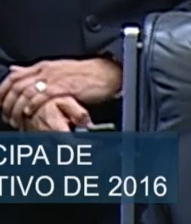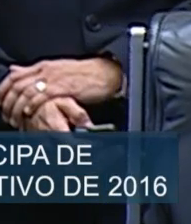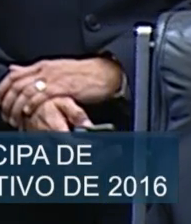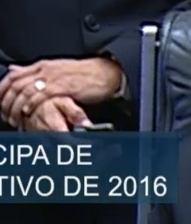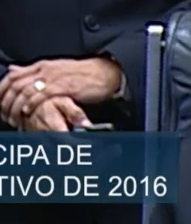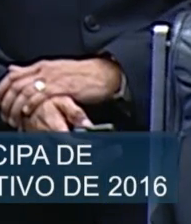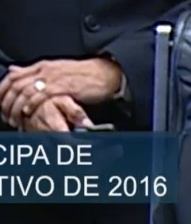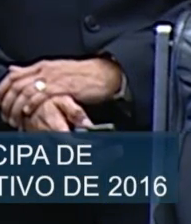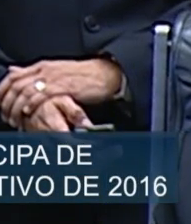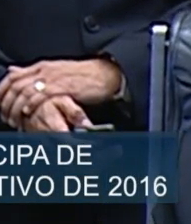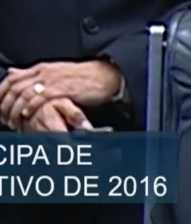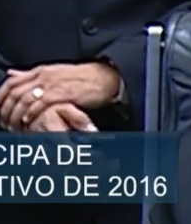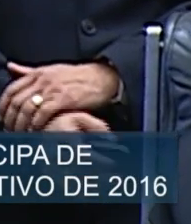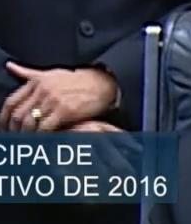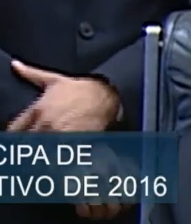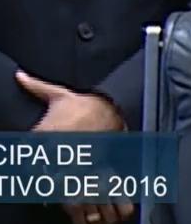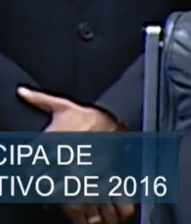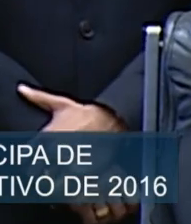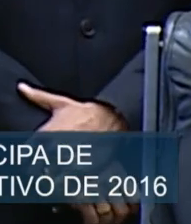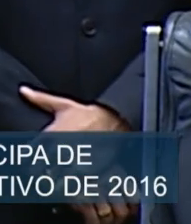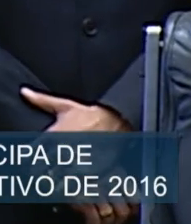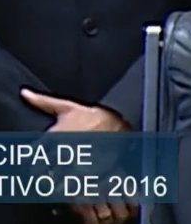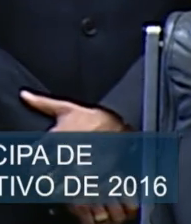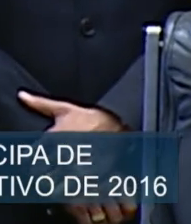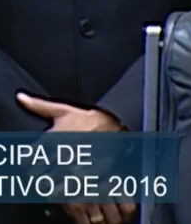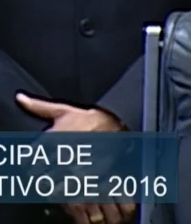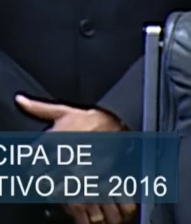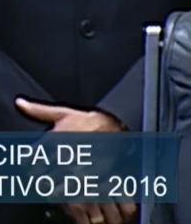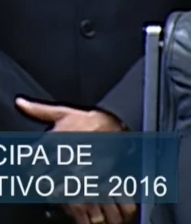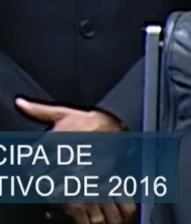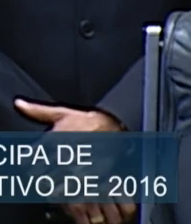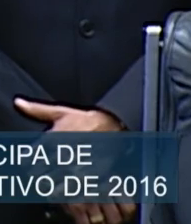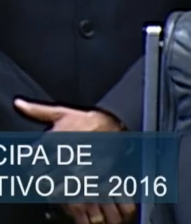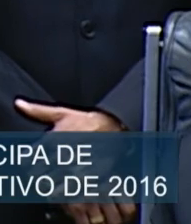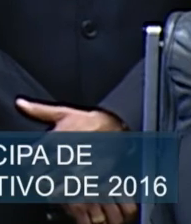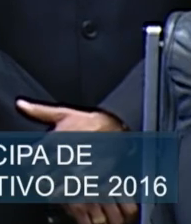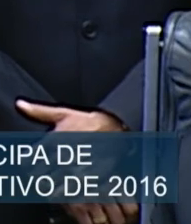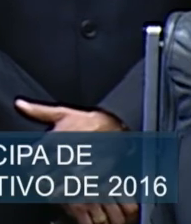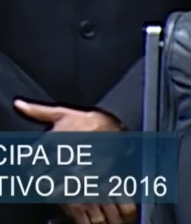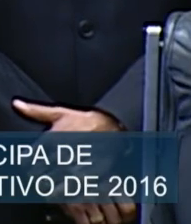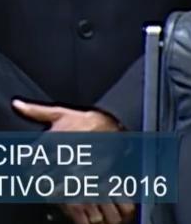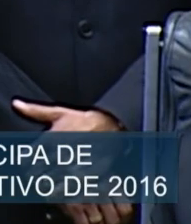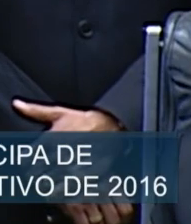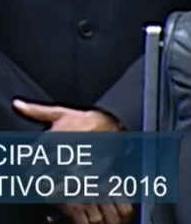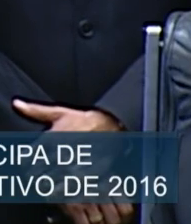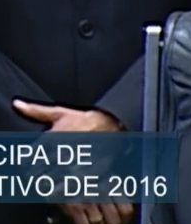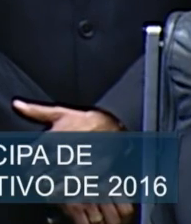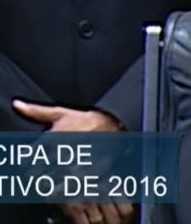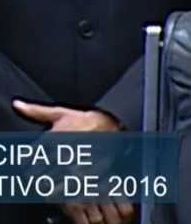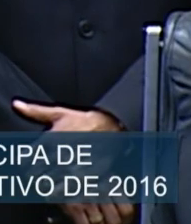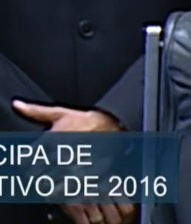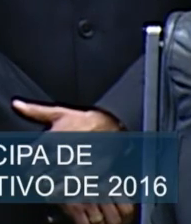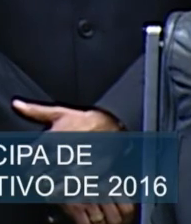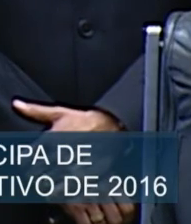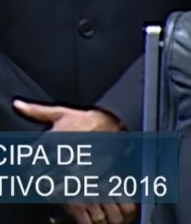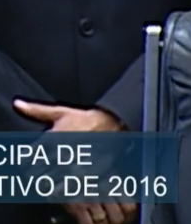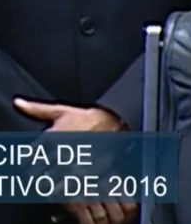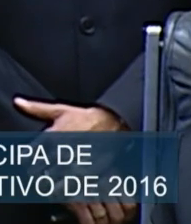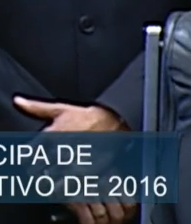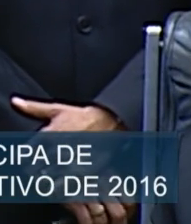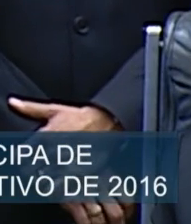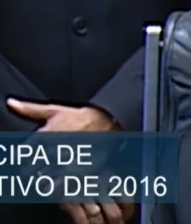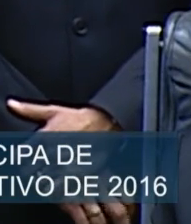Nacional para dar sequência à estabilização fiscal e assegurar a retomada do